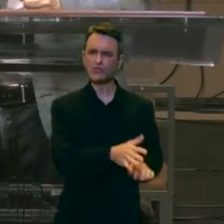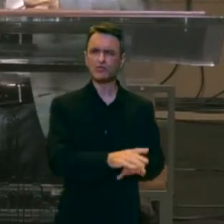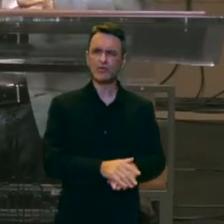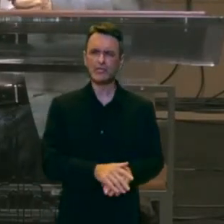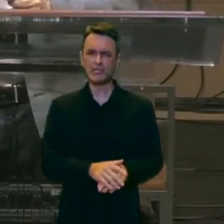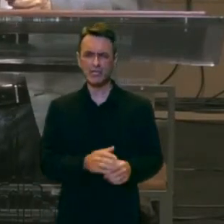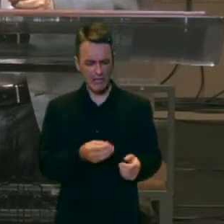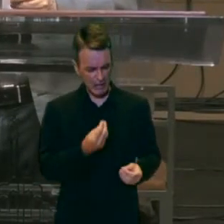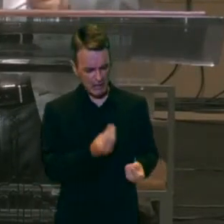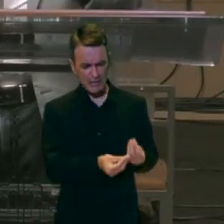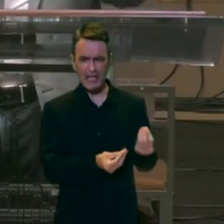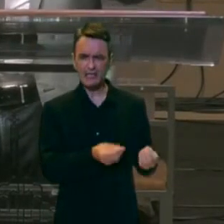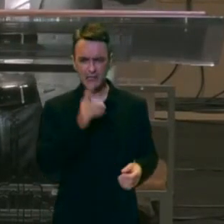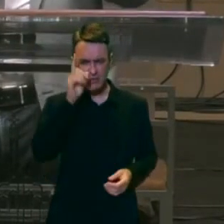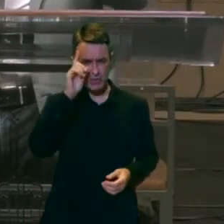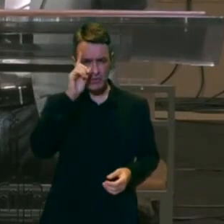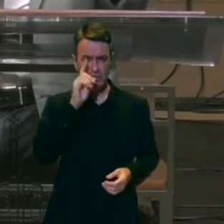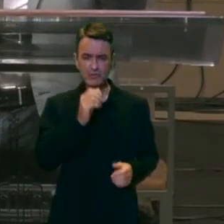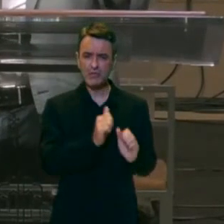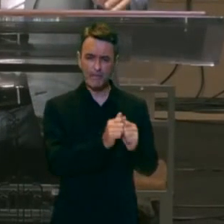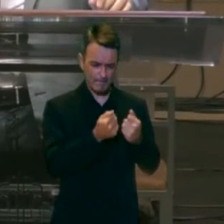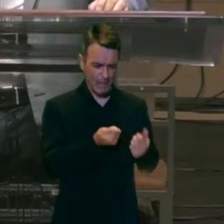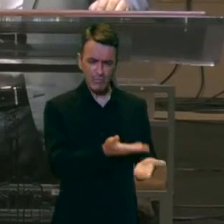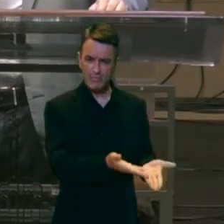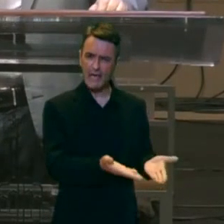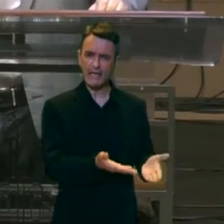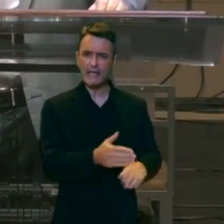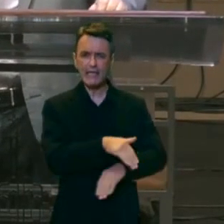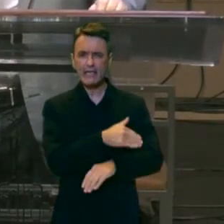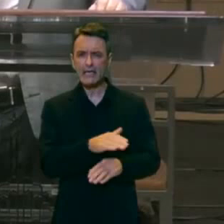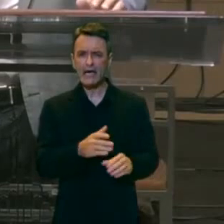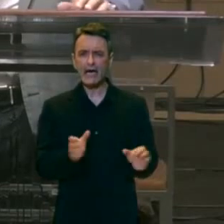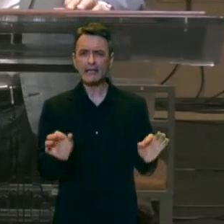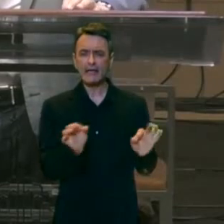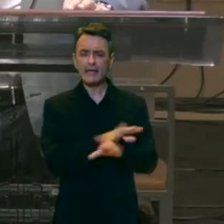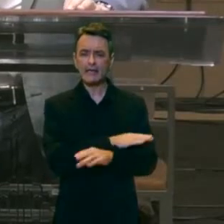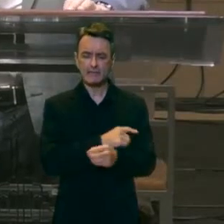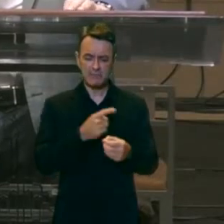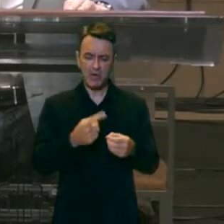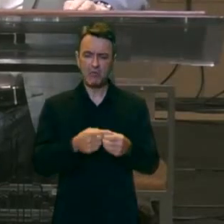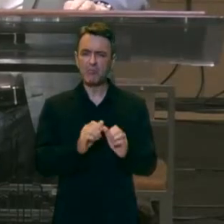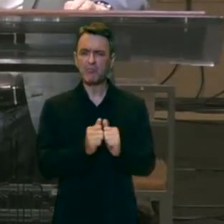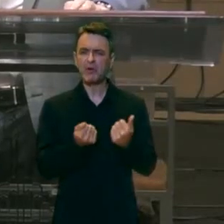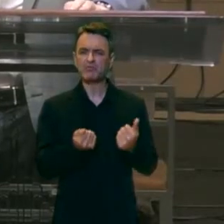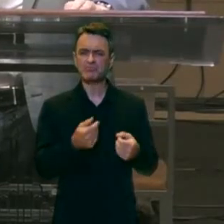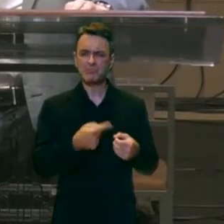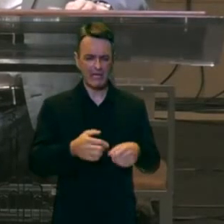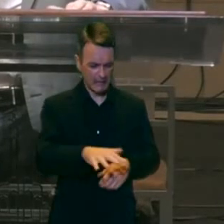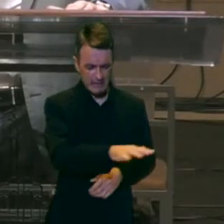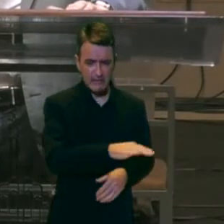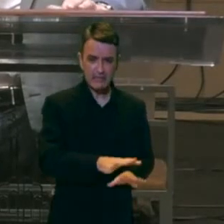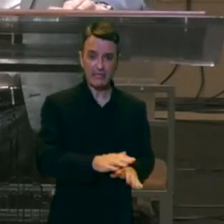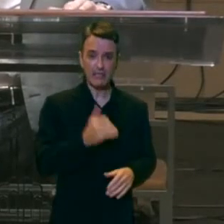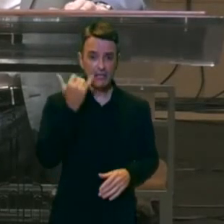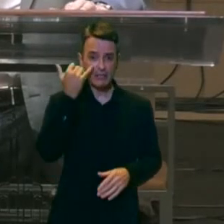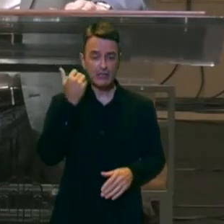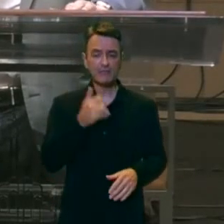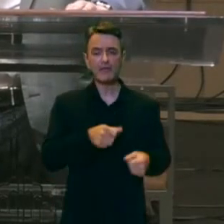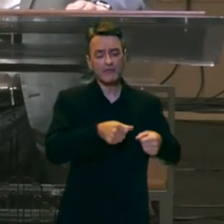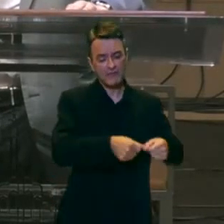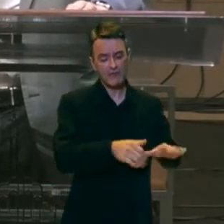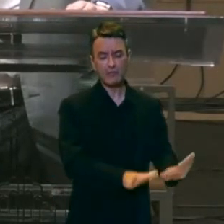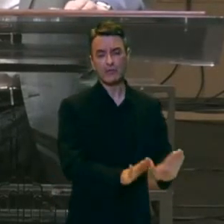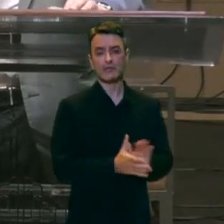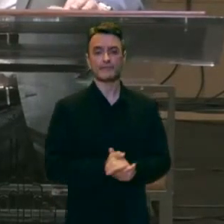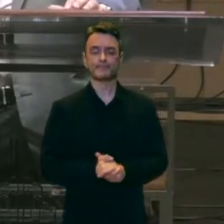dos padeiros, enquanto houvesse pão na cidade. E assim Jeremias permaneceu no pátio